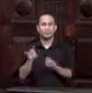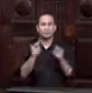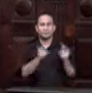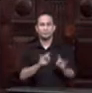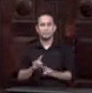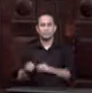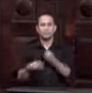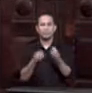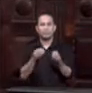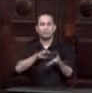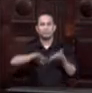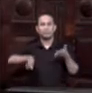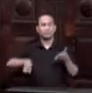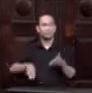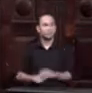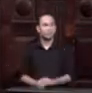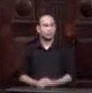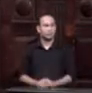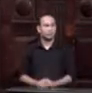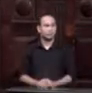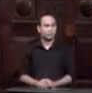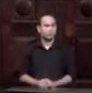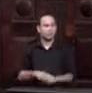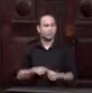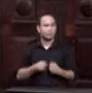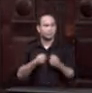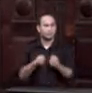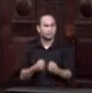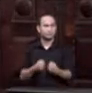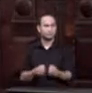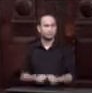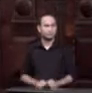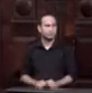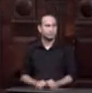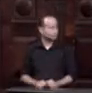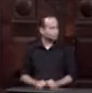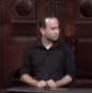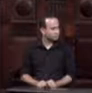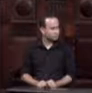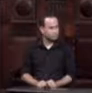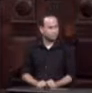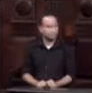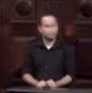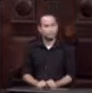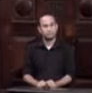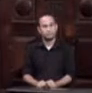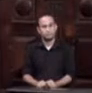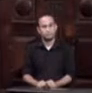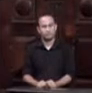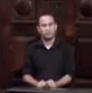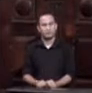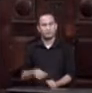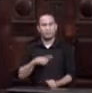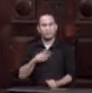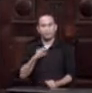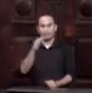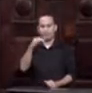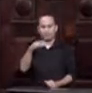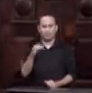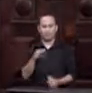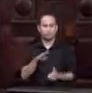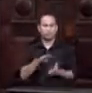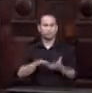quando se retira os fundos dos poderes do controle desse teto de